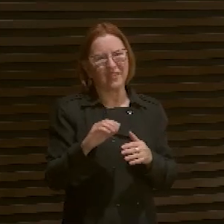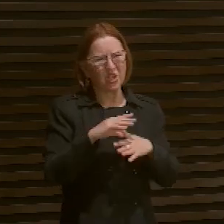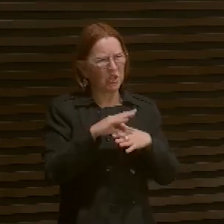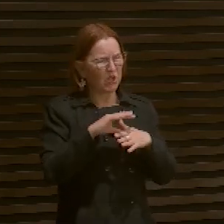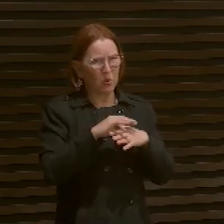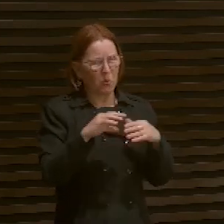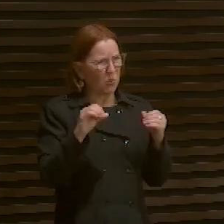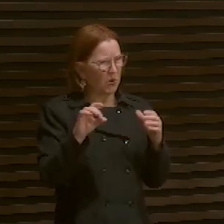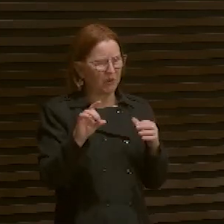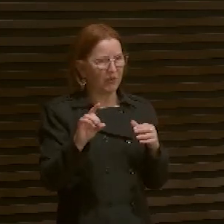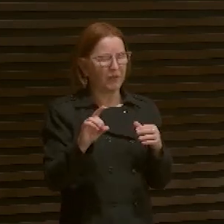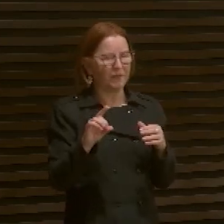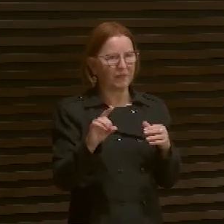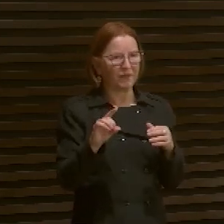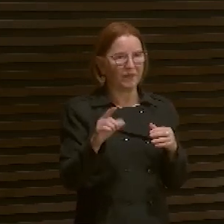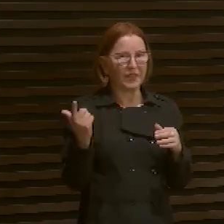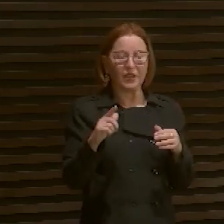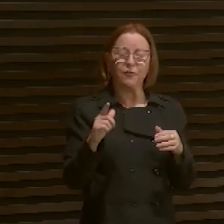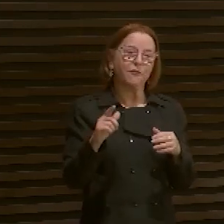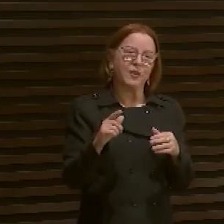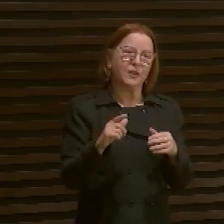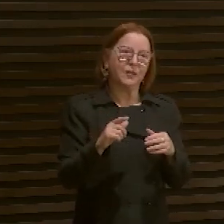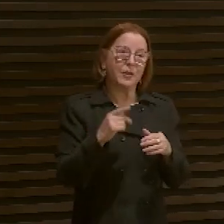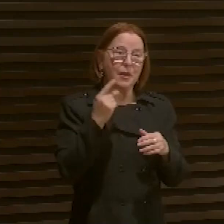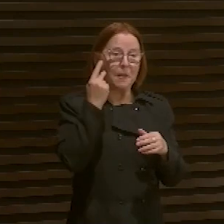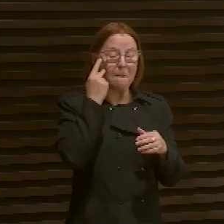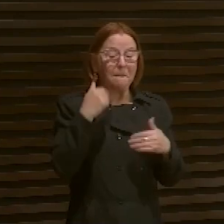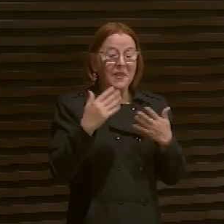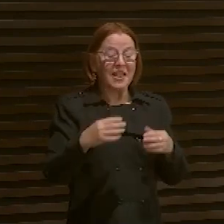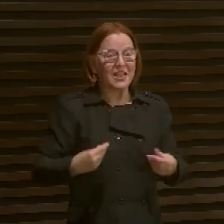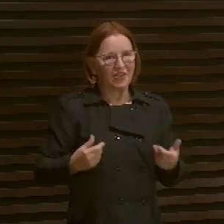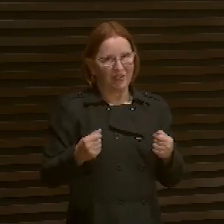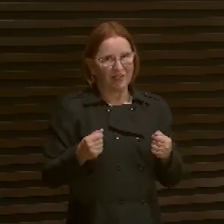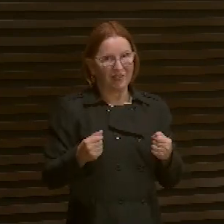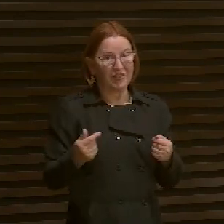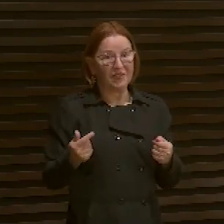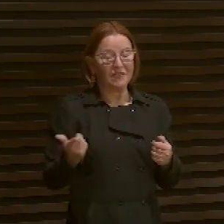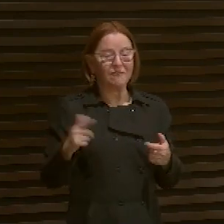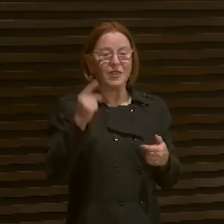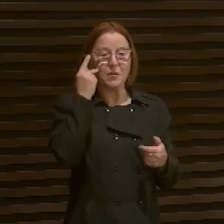ele não veio para resolver problema de dinheiro. Ele veio resolver problema de pecado.